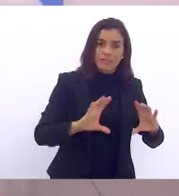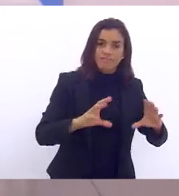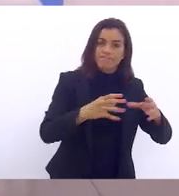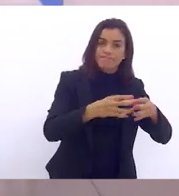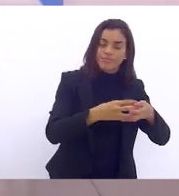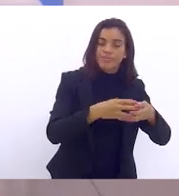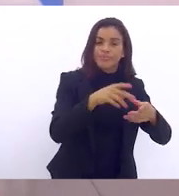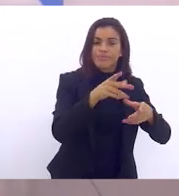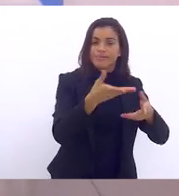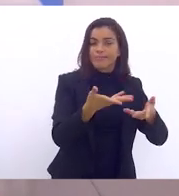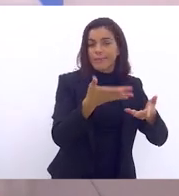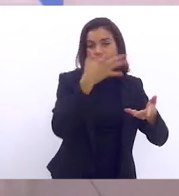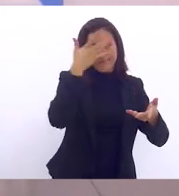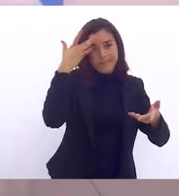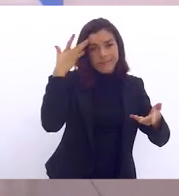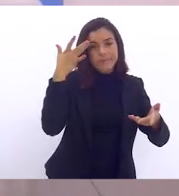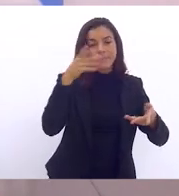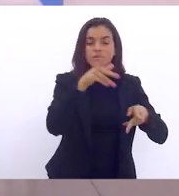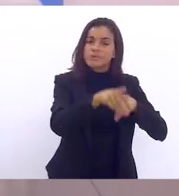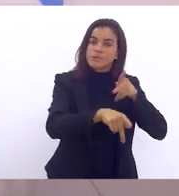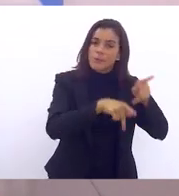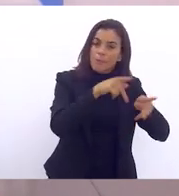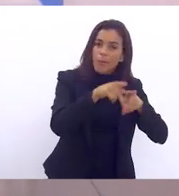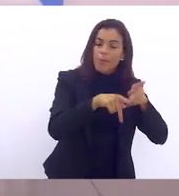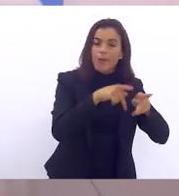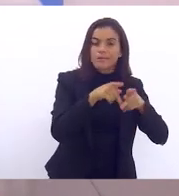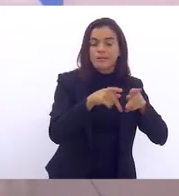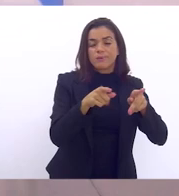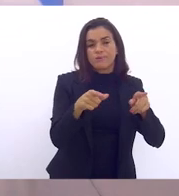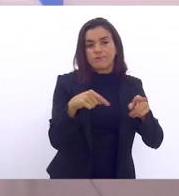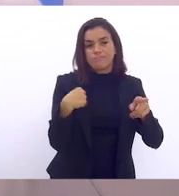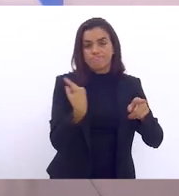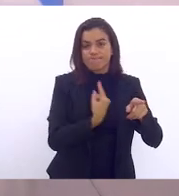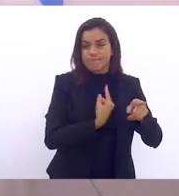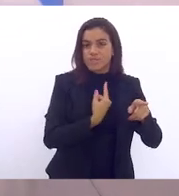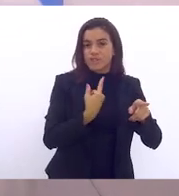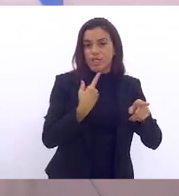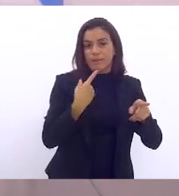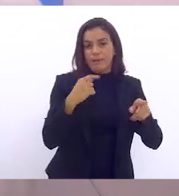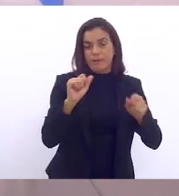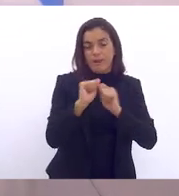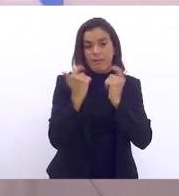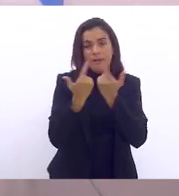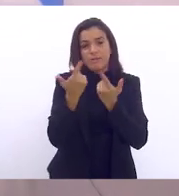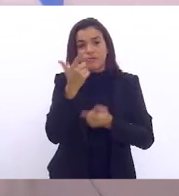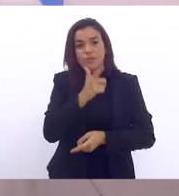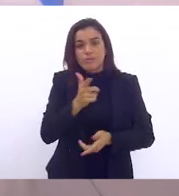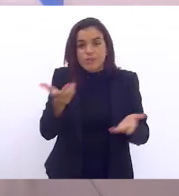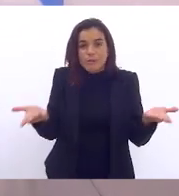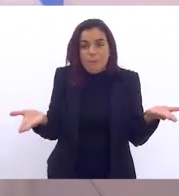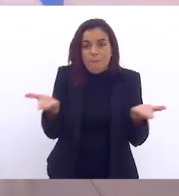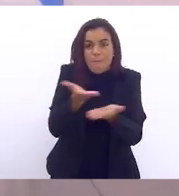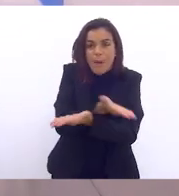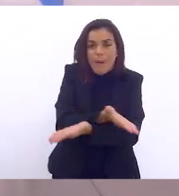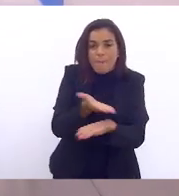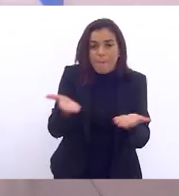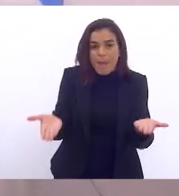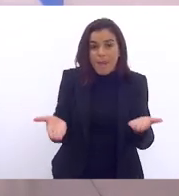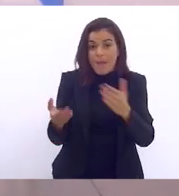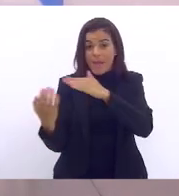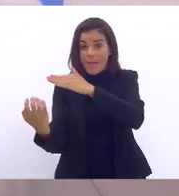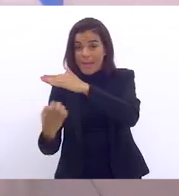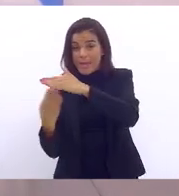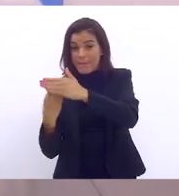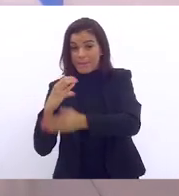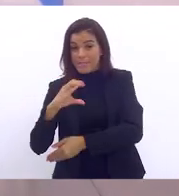que nós possamos aí eh fazer a integração de todas as empresas que estão envolvidas eh tanto da